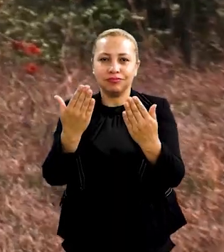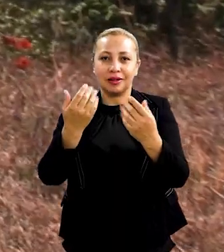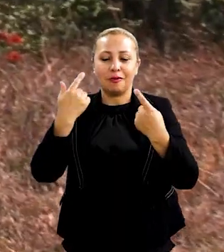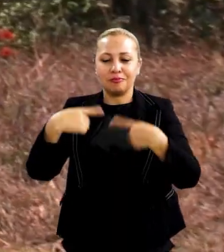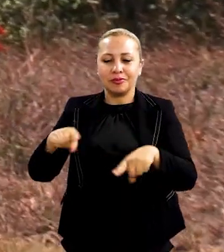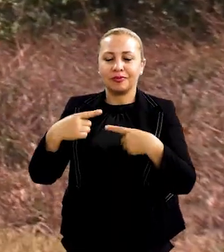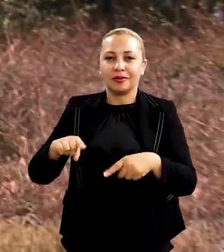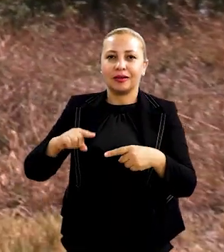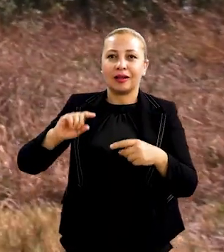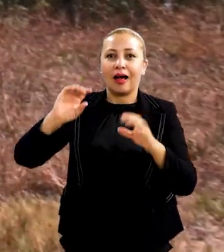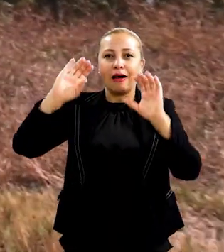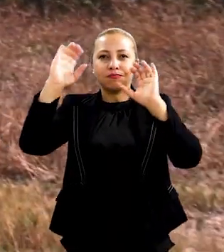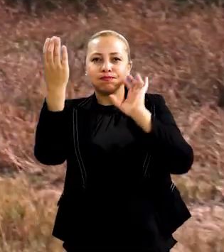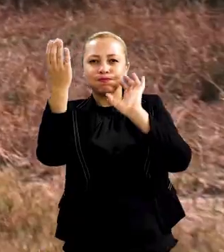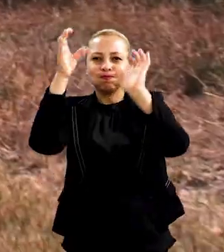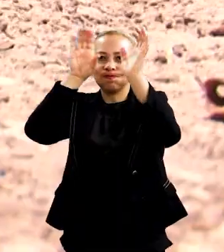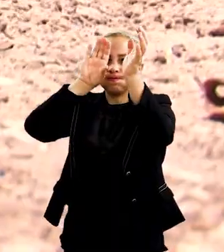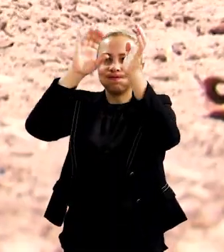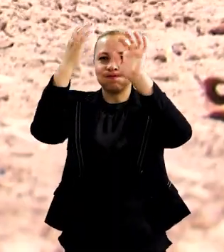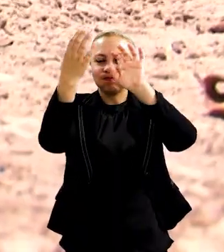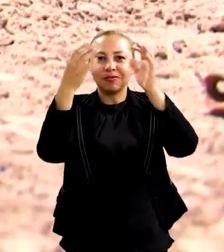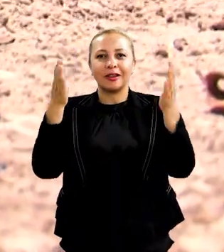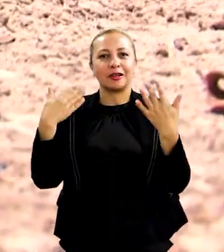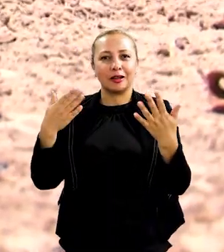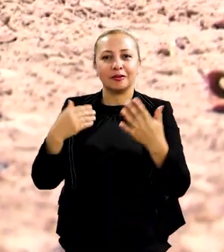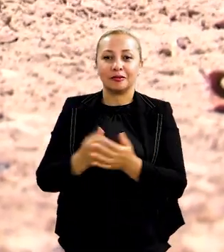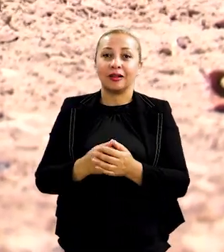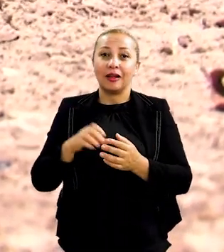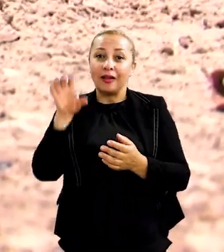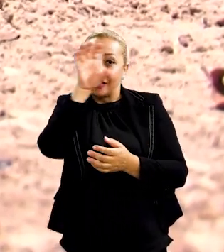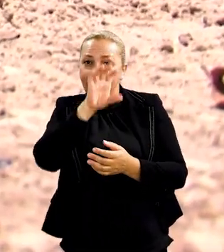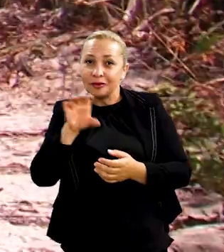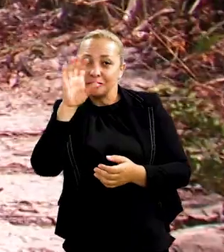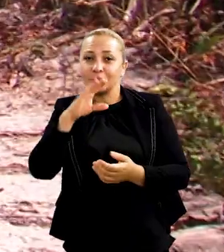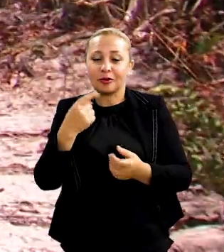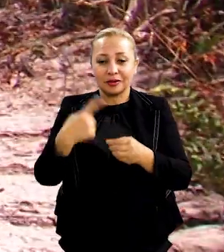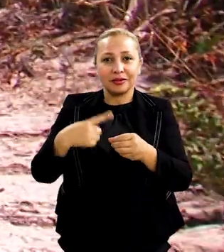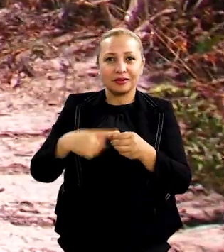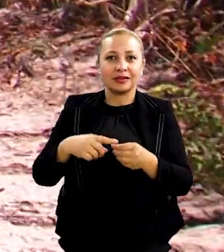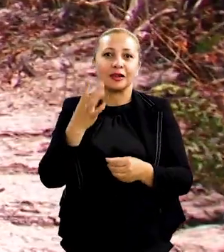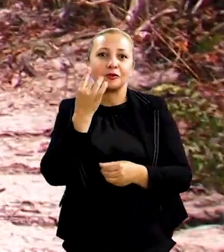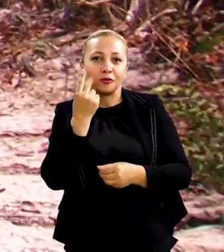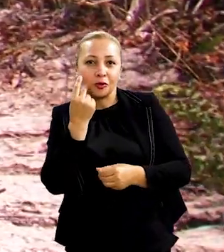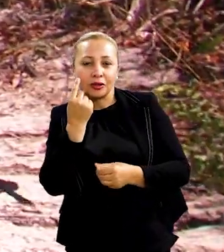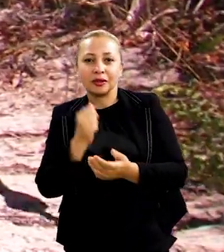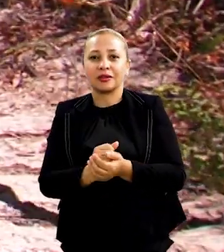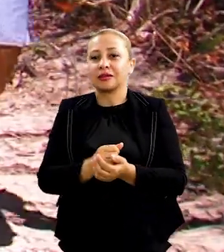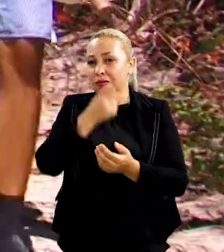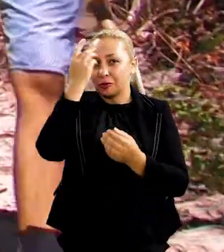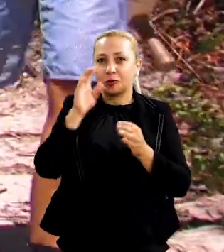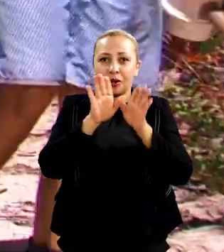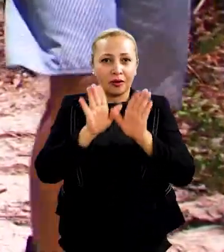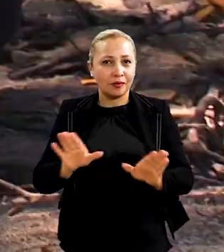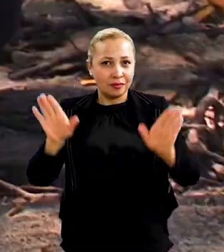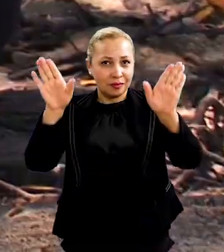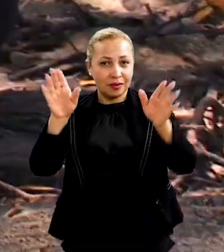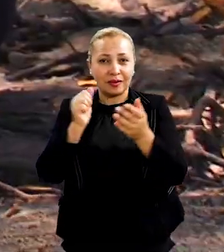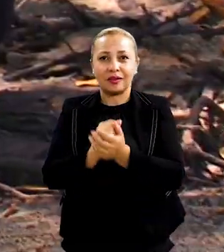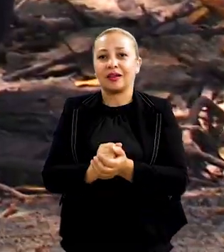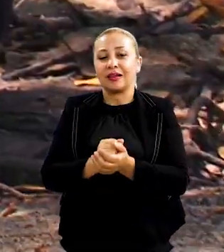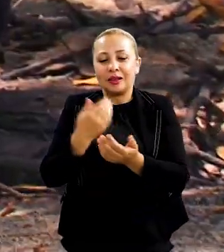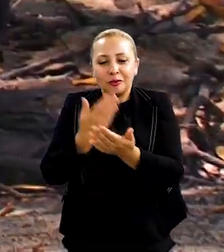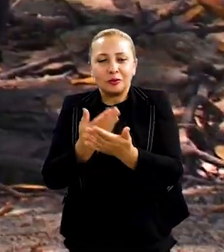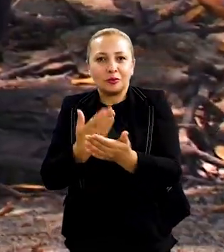problemas causados pelas mudanças climáticas. Na região metropolitana de Fortaleza, pesquisadores da Universidade Federal do Ceará estudam